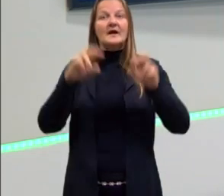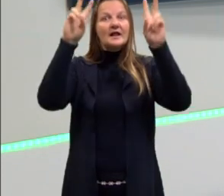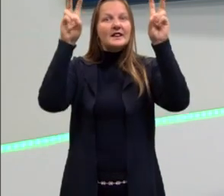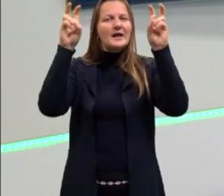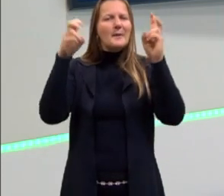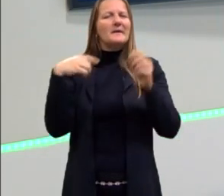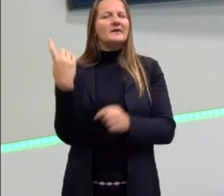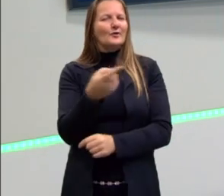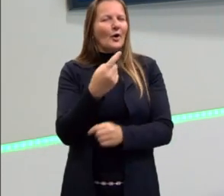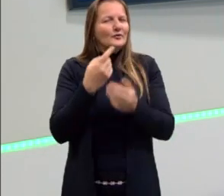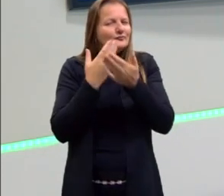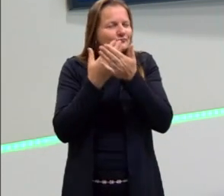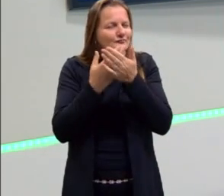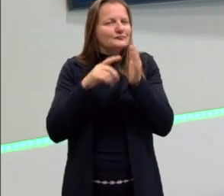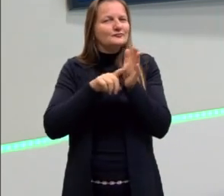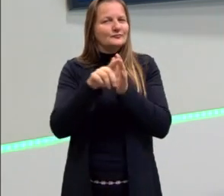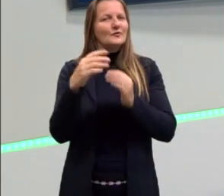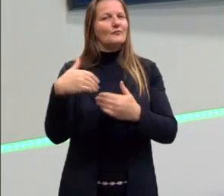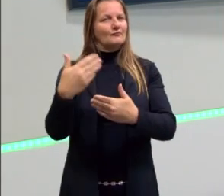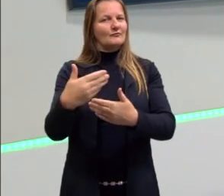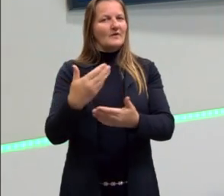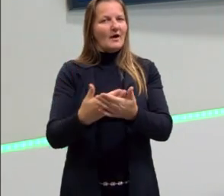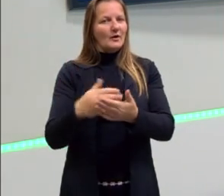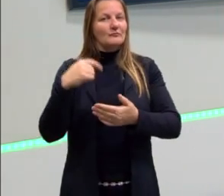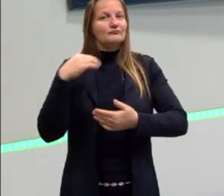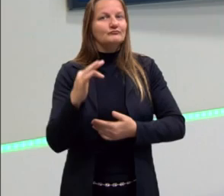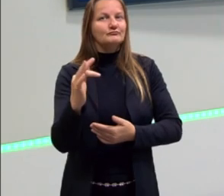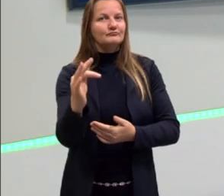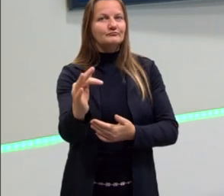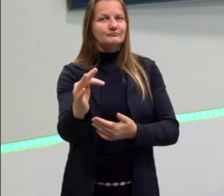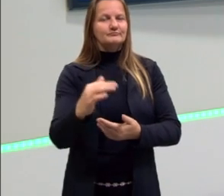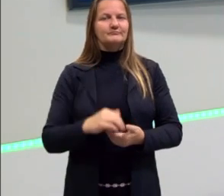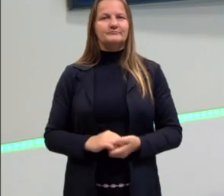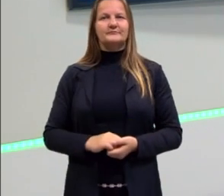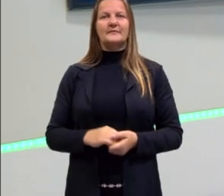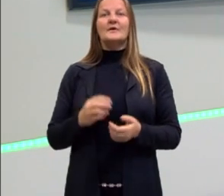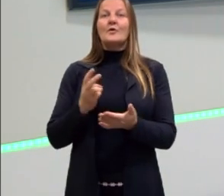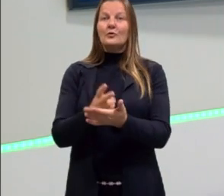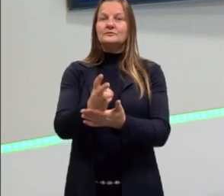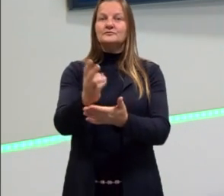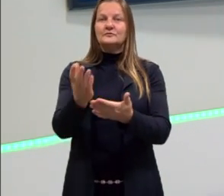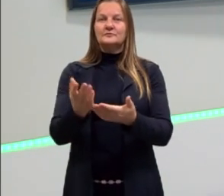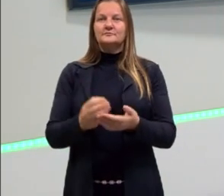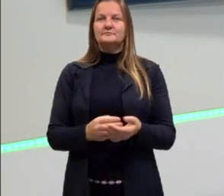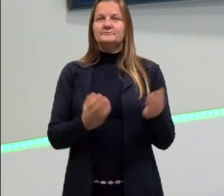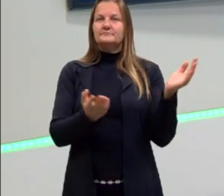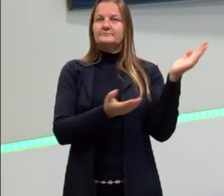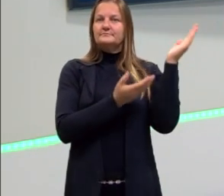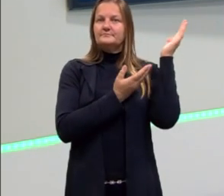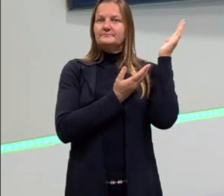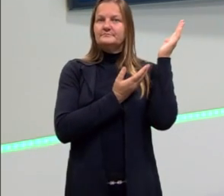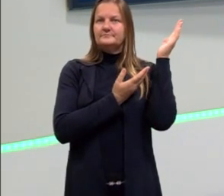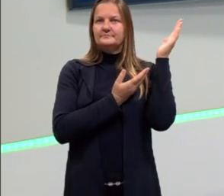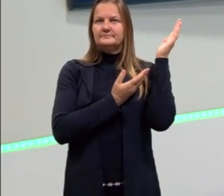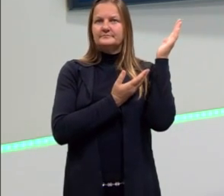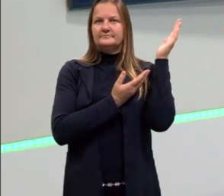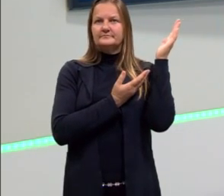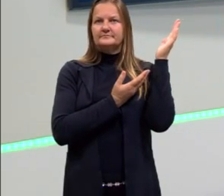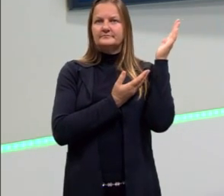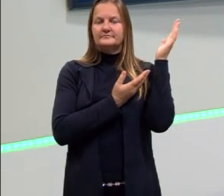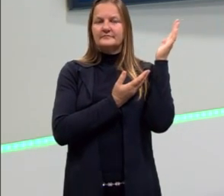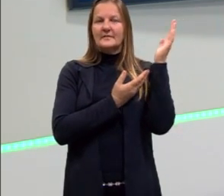temas que nós vamos ir vendo ao longo das nossas aulas Então vamos dar continuidade iniciando então